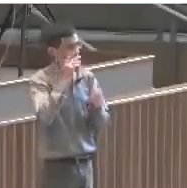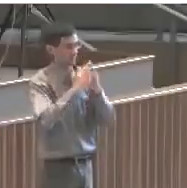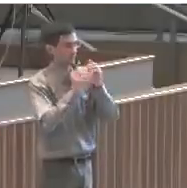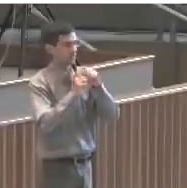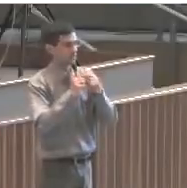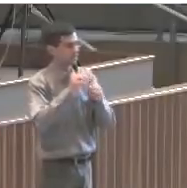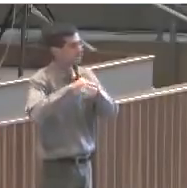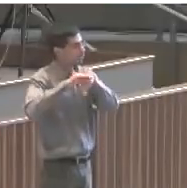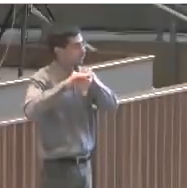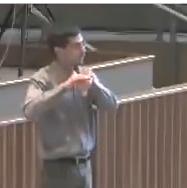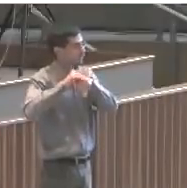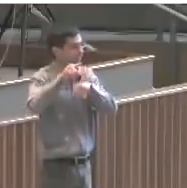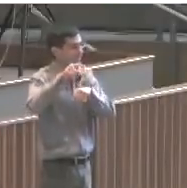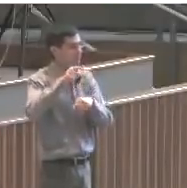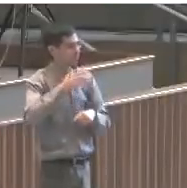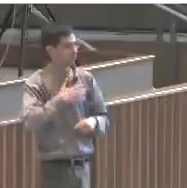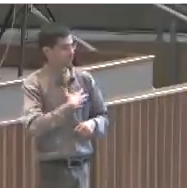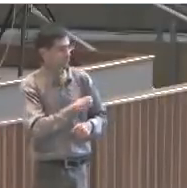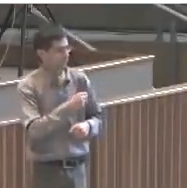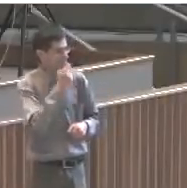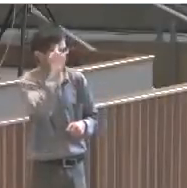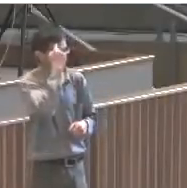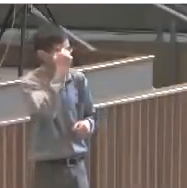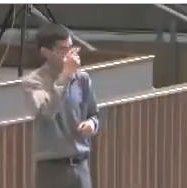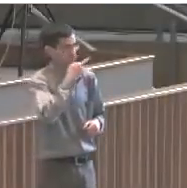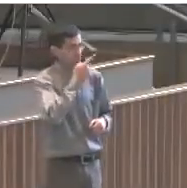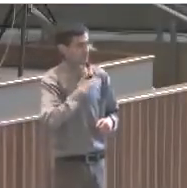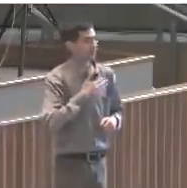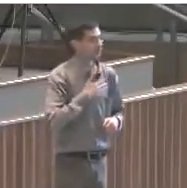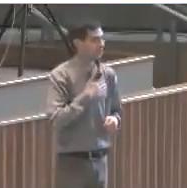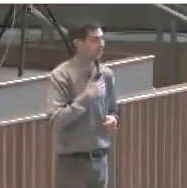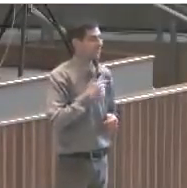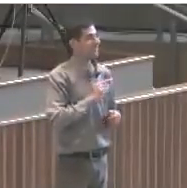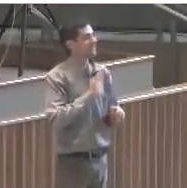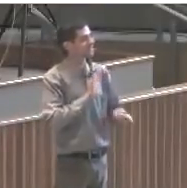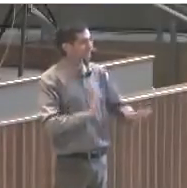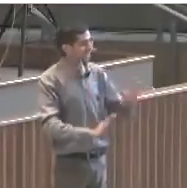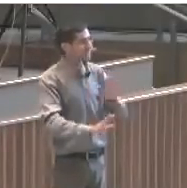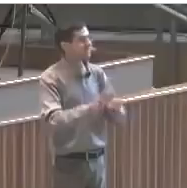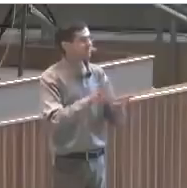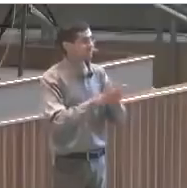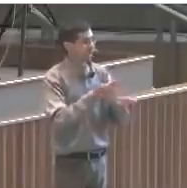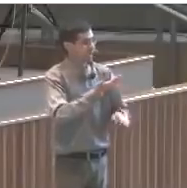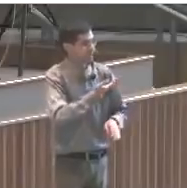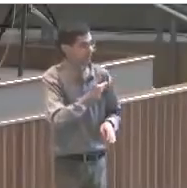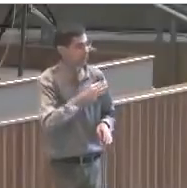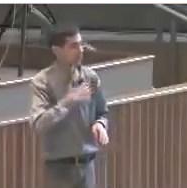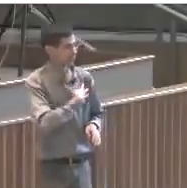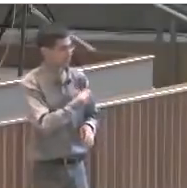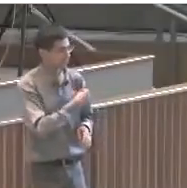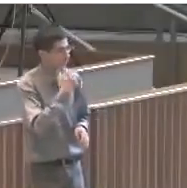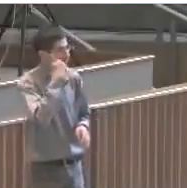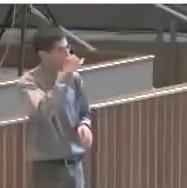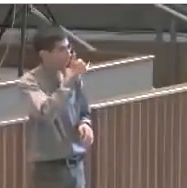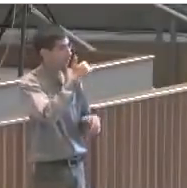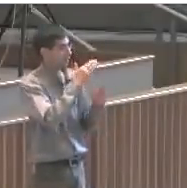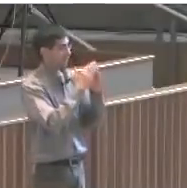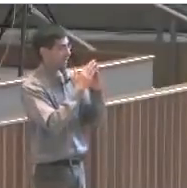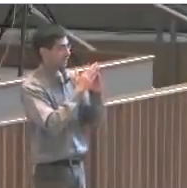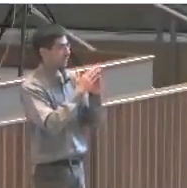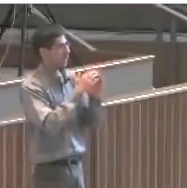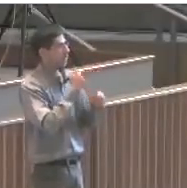como ele pensando estava falando comigo algumas vezes os amigos dele falavam comigo pensando que estava falando com